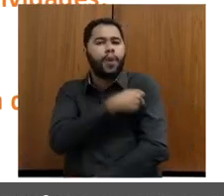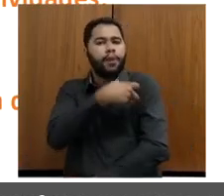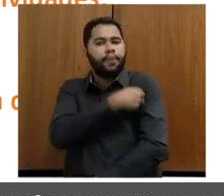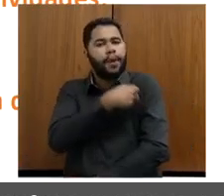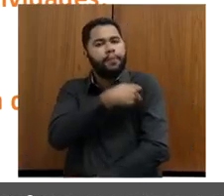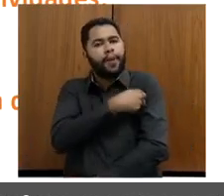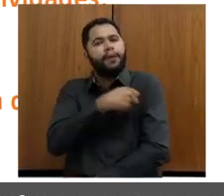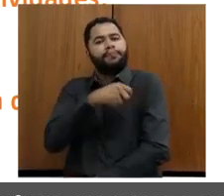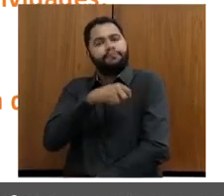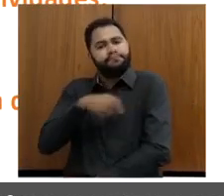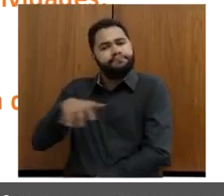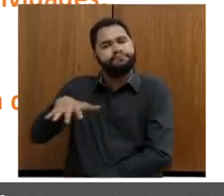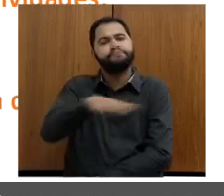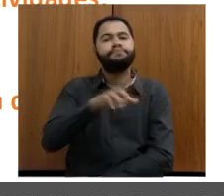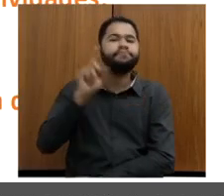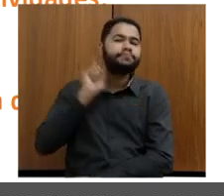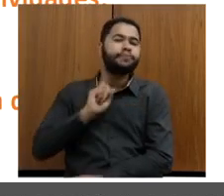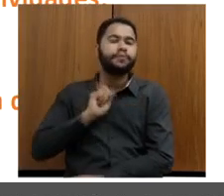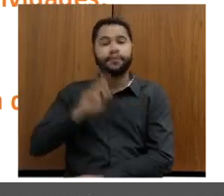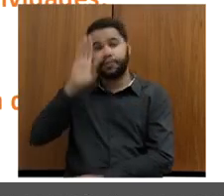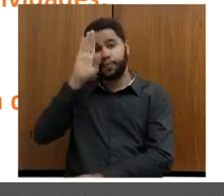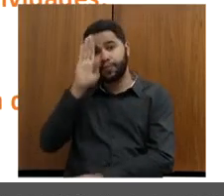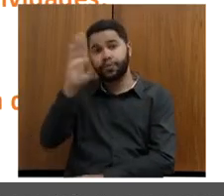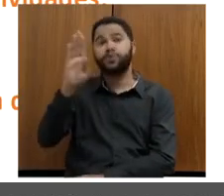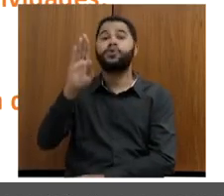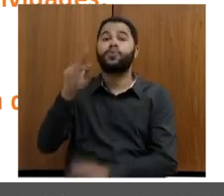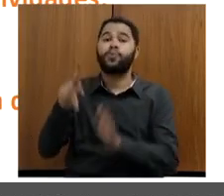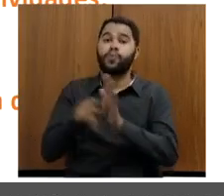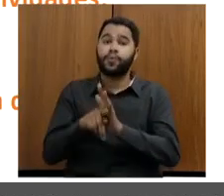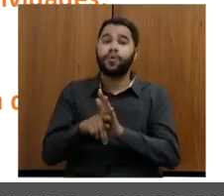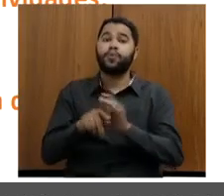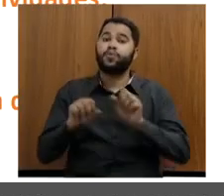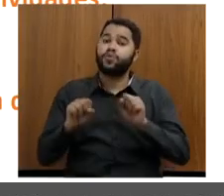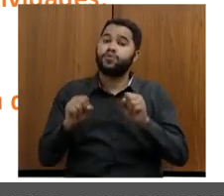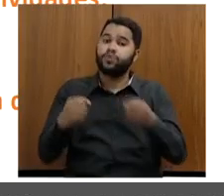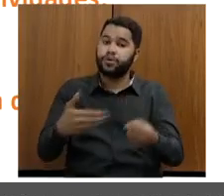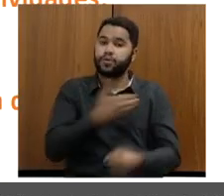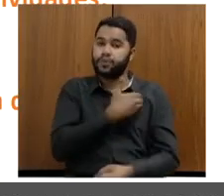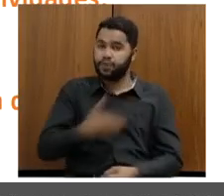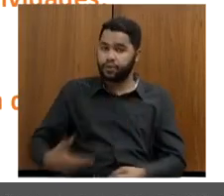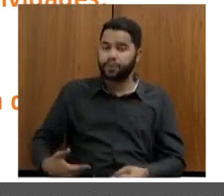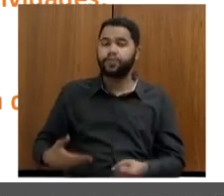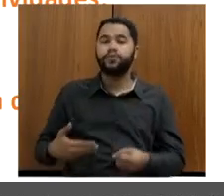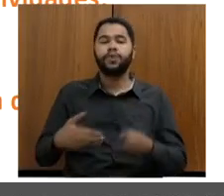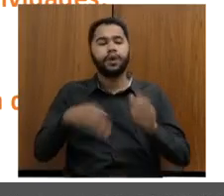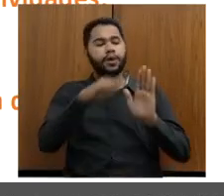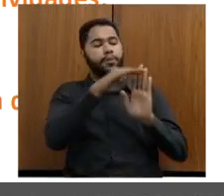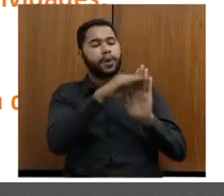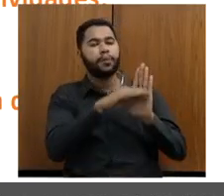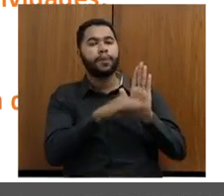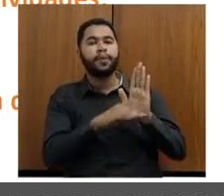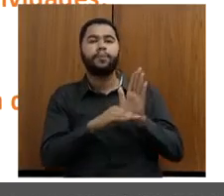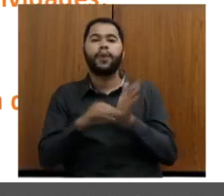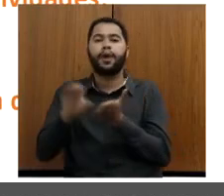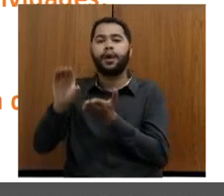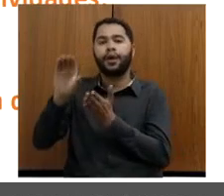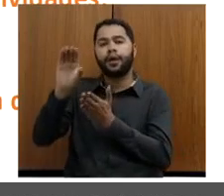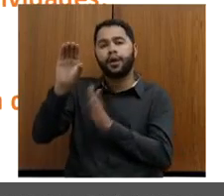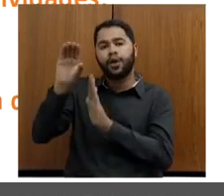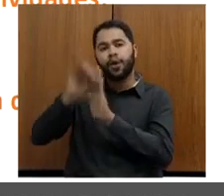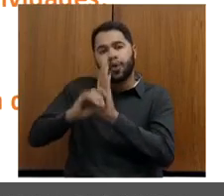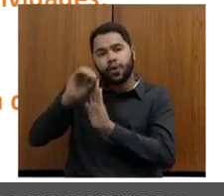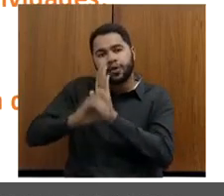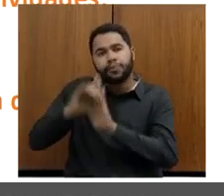todo o território Mineiro e ações para priorização dos profissionais de segurança pública vamos falar dos recursos orçamentários e